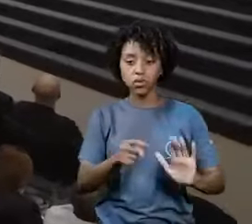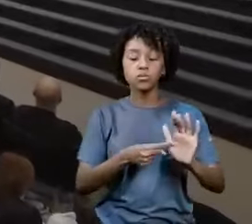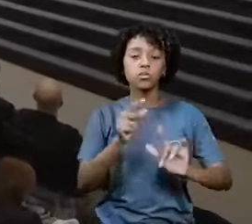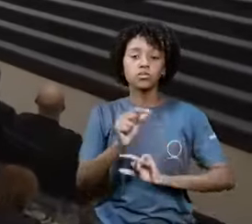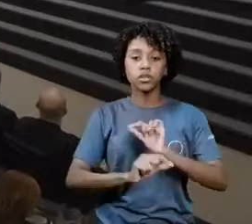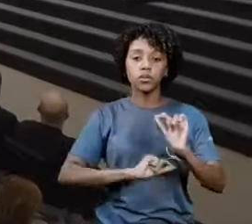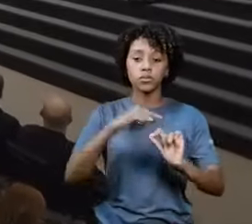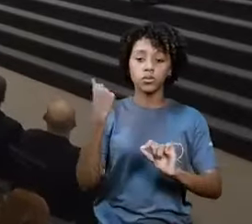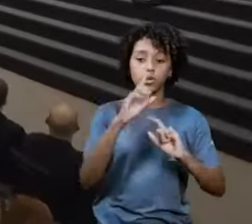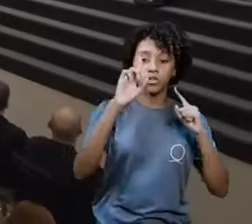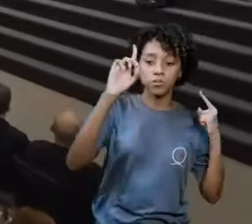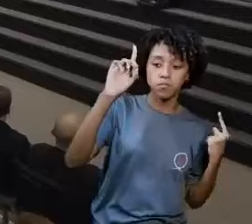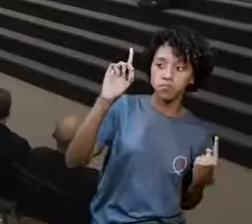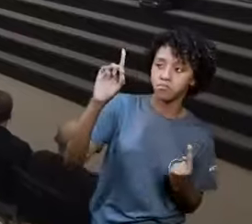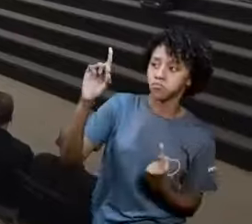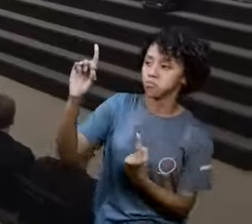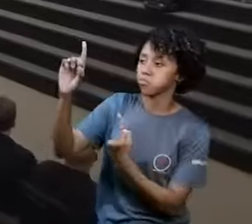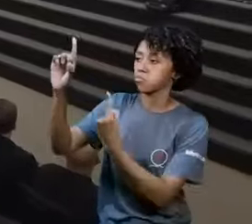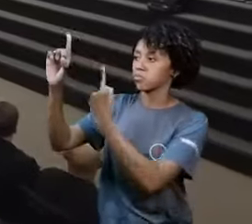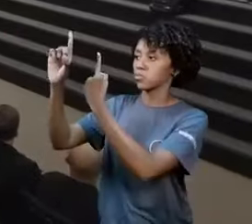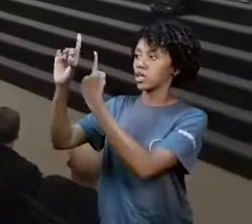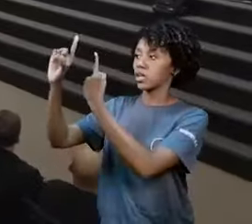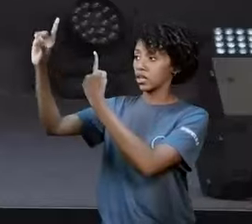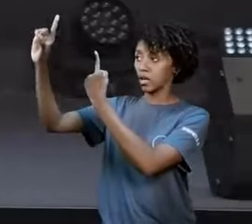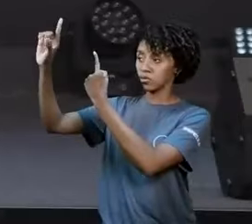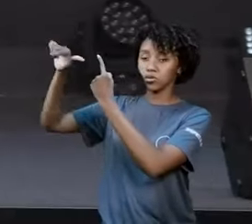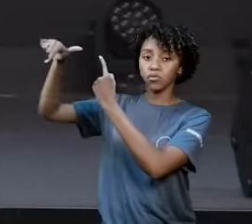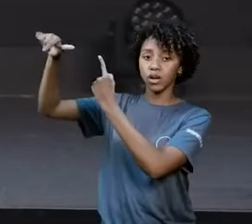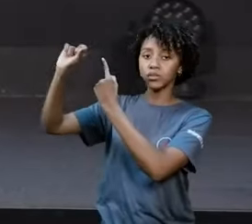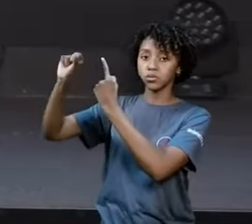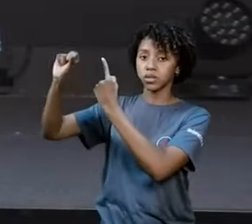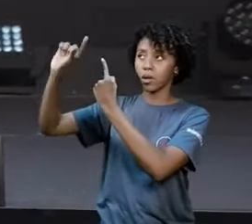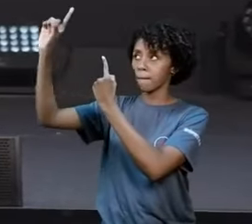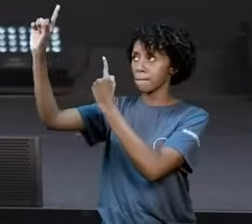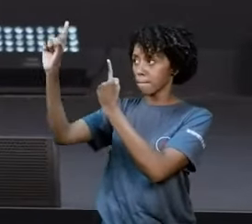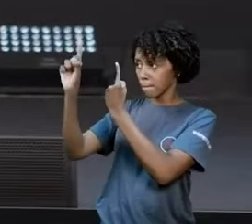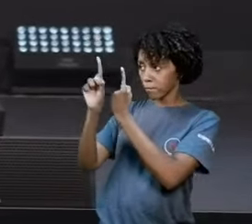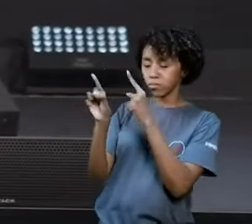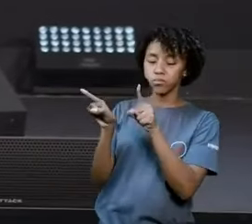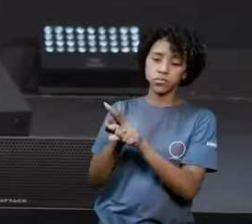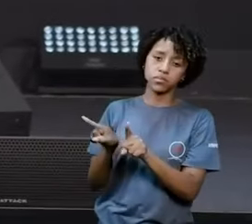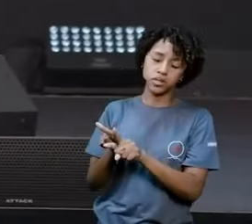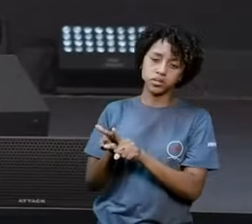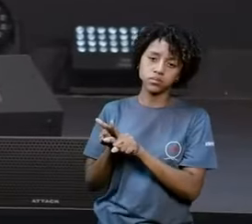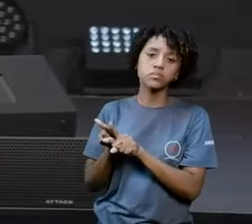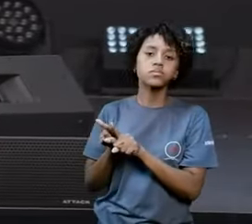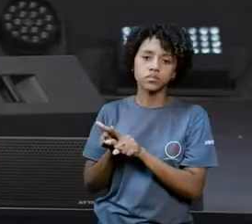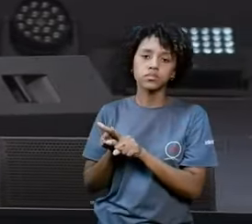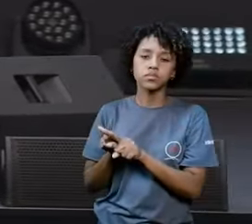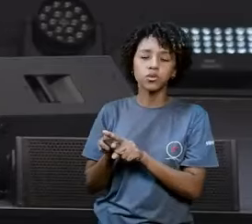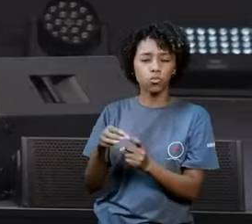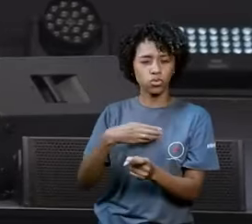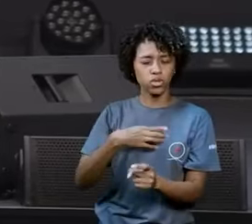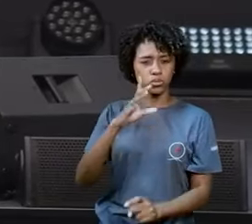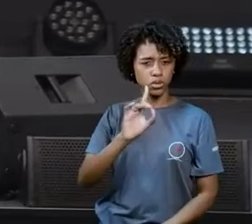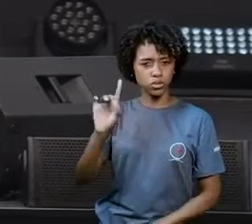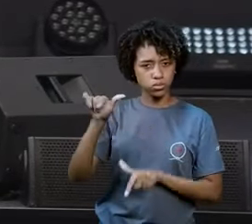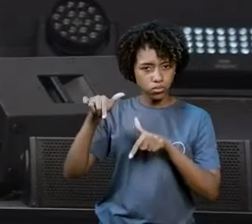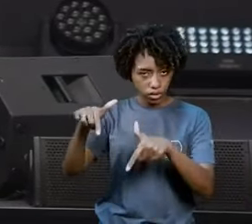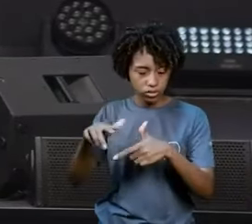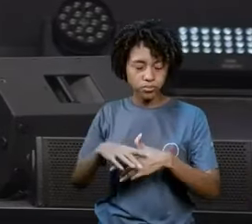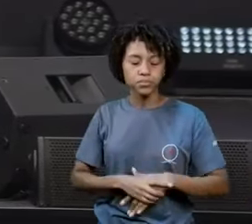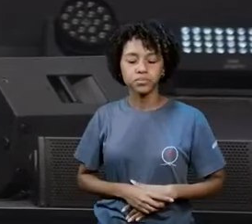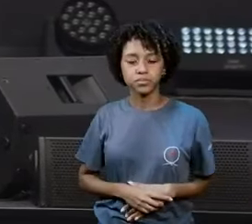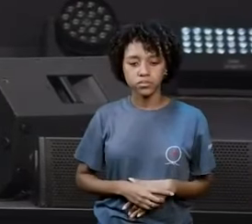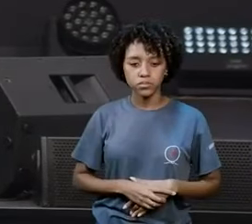minha ação reação de Deus ele chegará a vós olha como é que Deus reage a minha